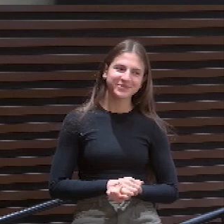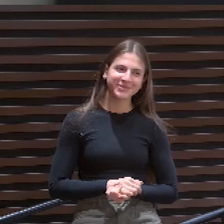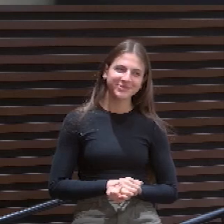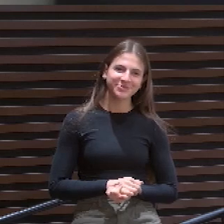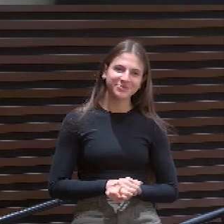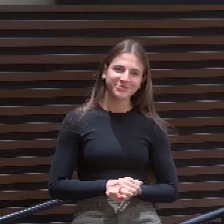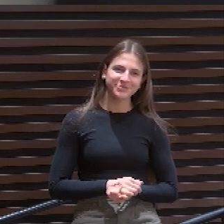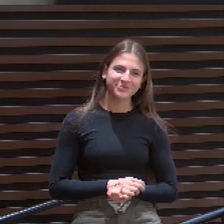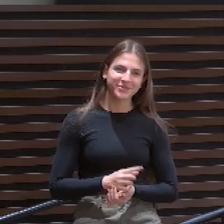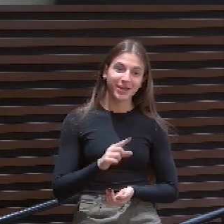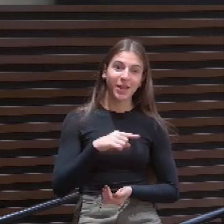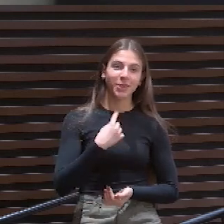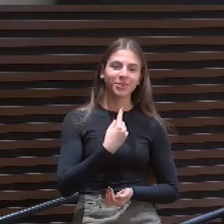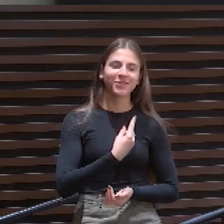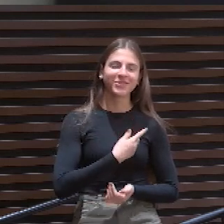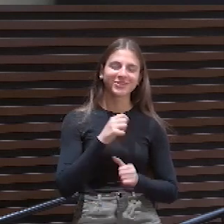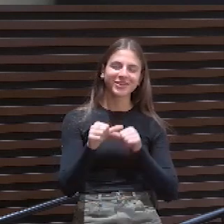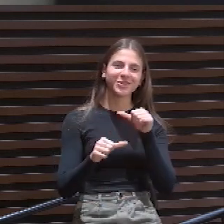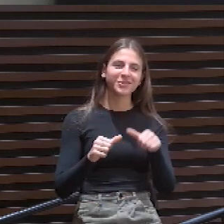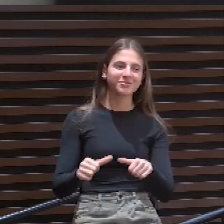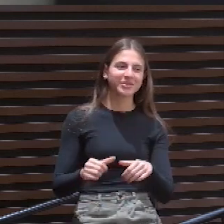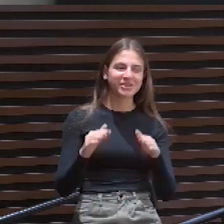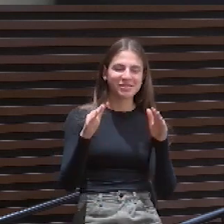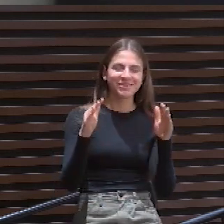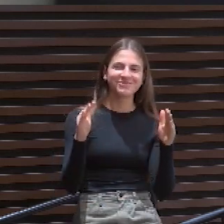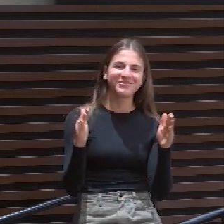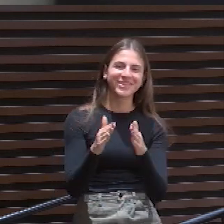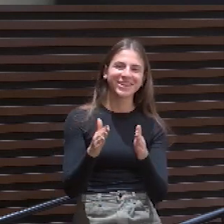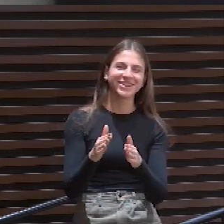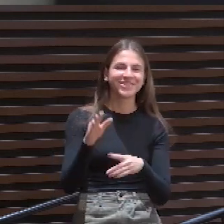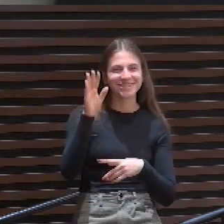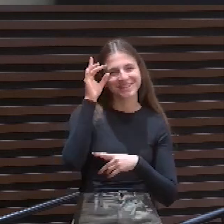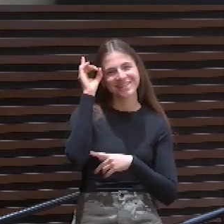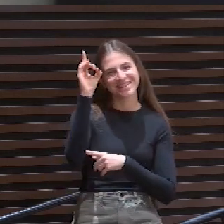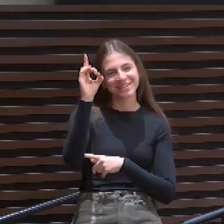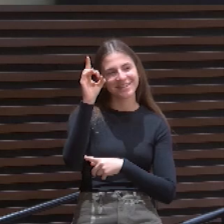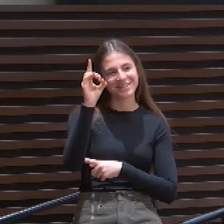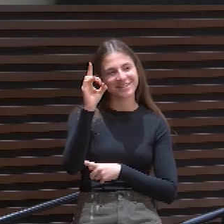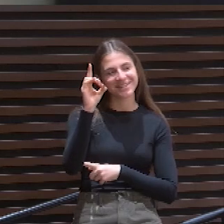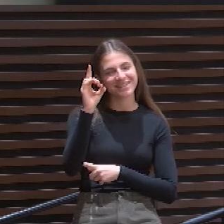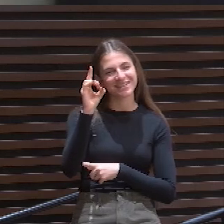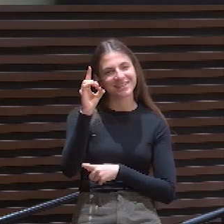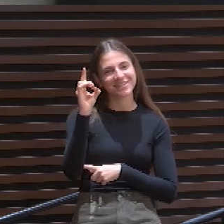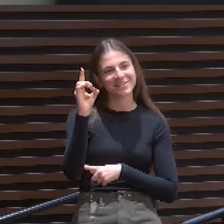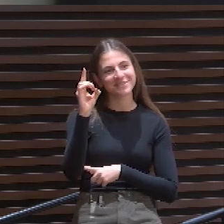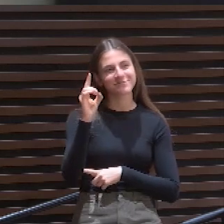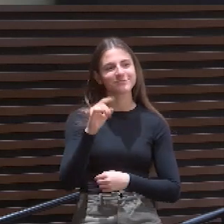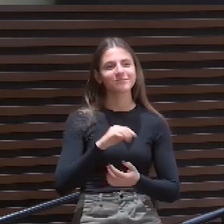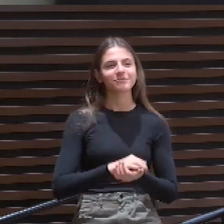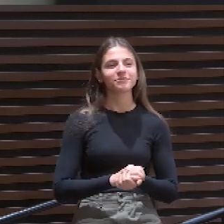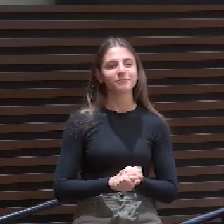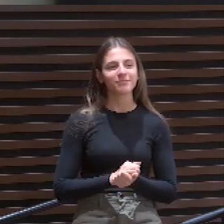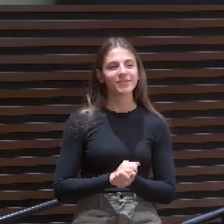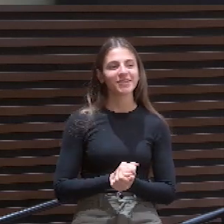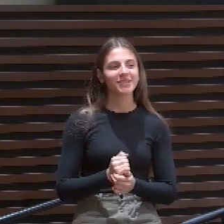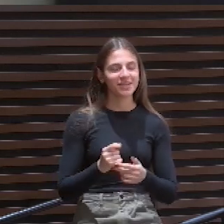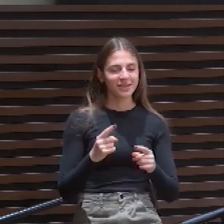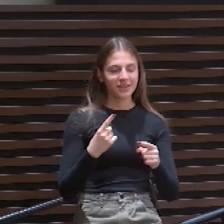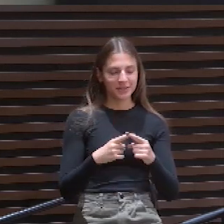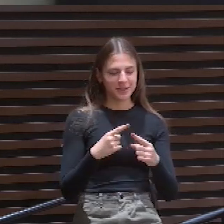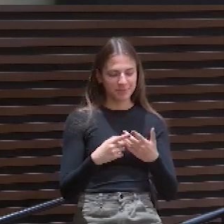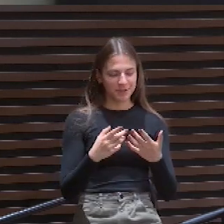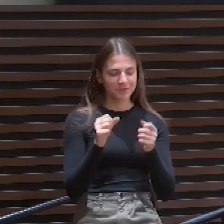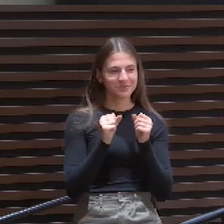Tornamos pequenos deuses. Mas vou fazer um parênteses aqui nesse próximo parágrafo. Ele é um parênteses. Vamos lá. Por outro lado, vale dizer